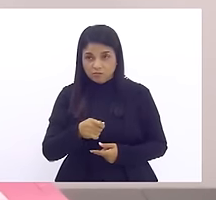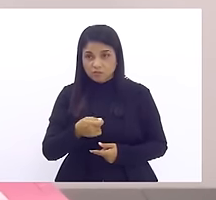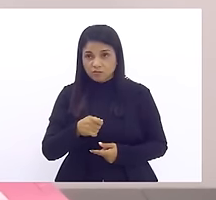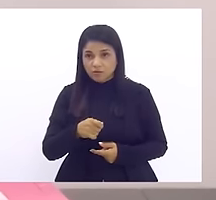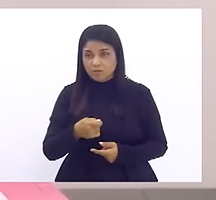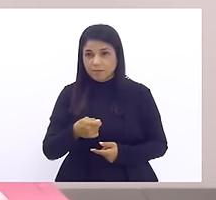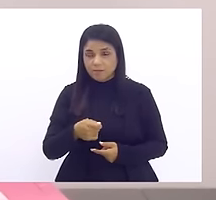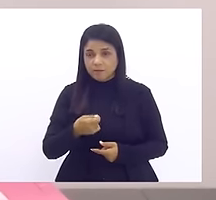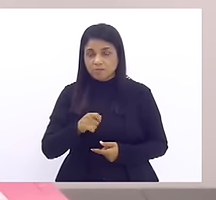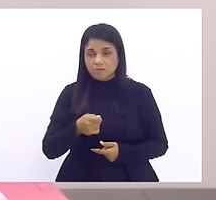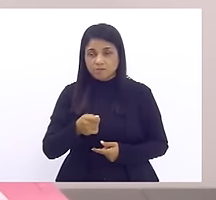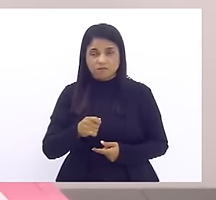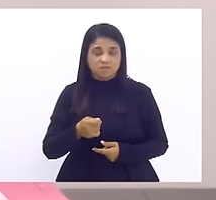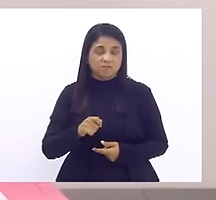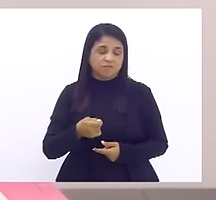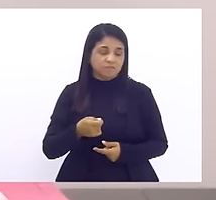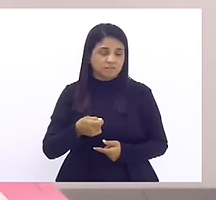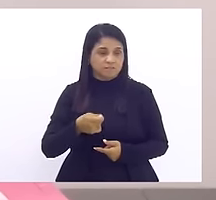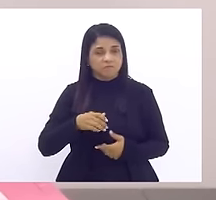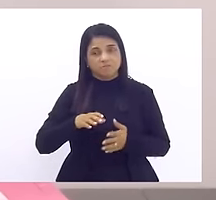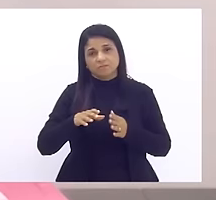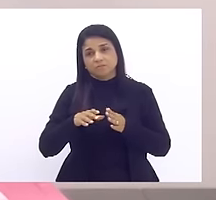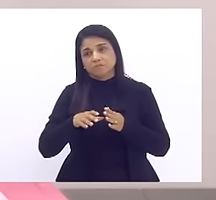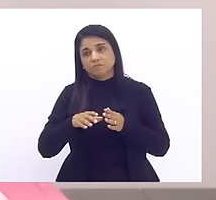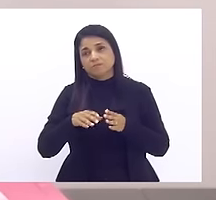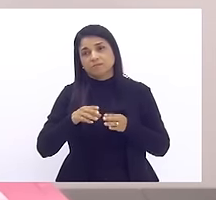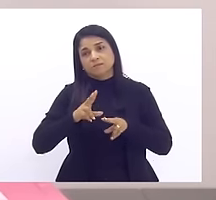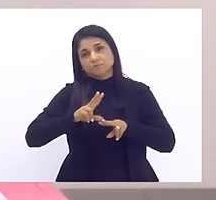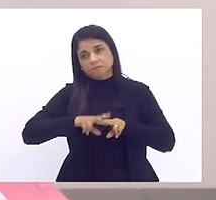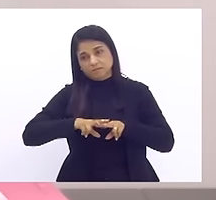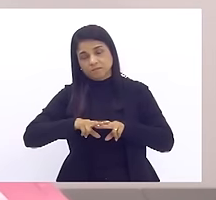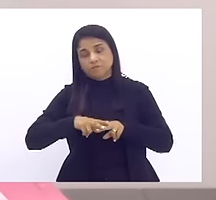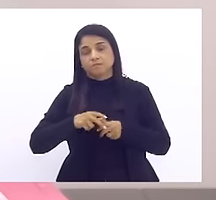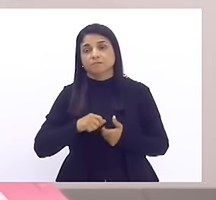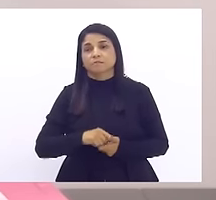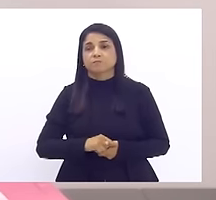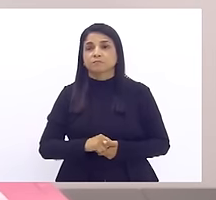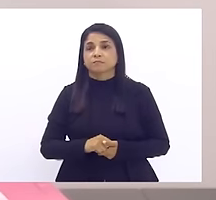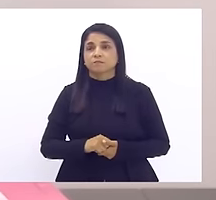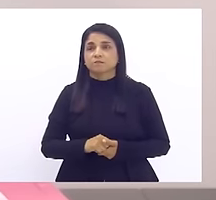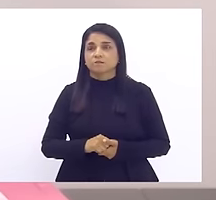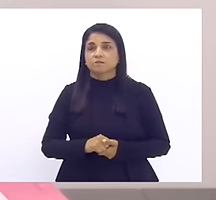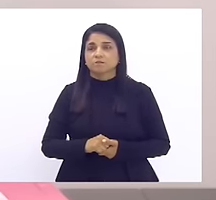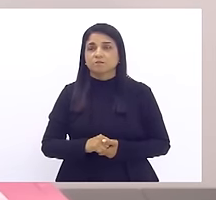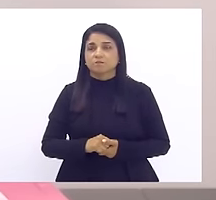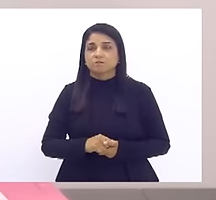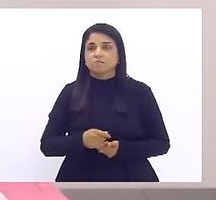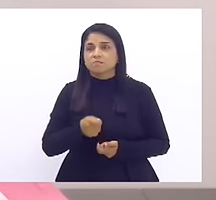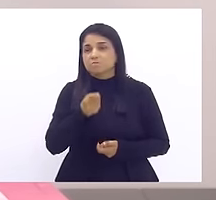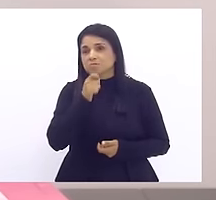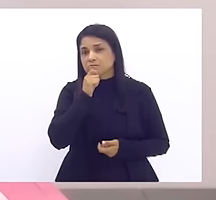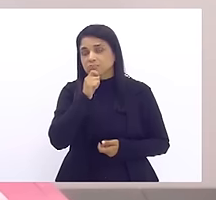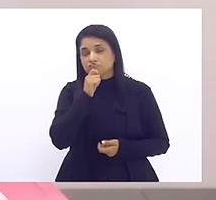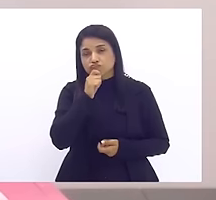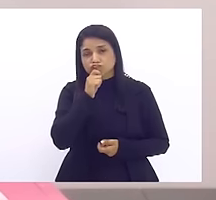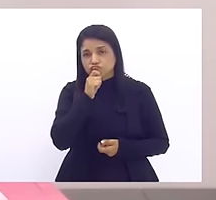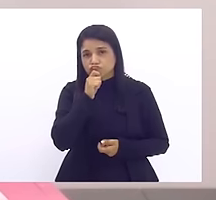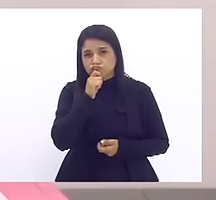Eu usei o termo confiscado O senhor falou retido pega uma chave do cidadão e não tem alto